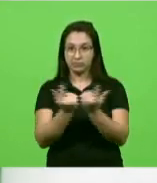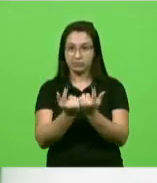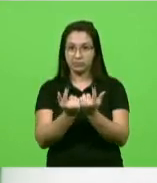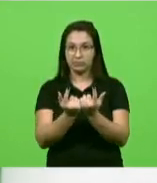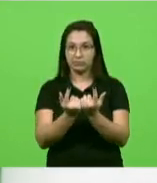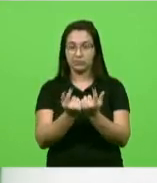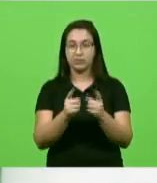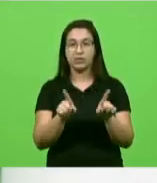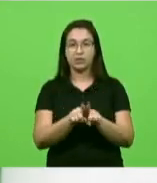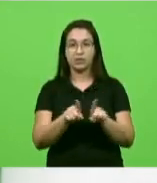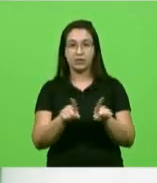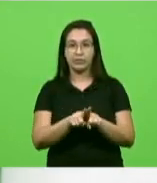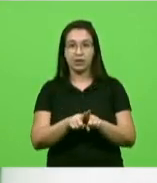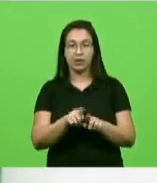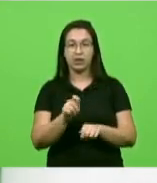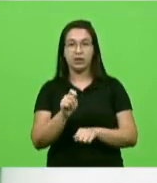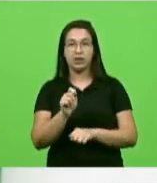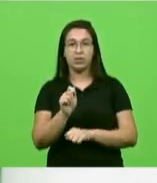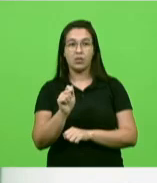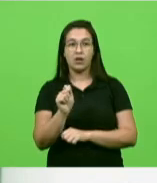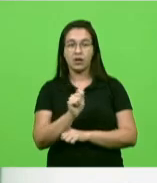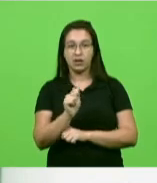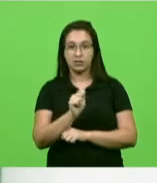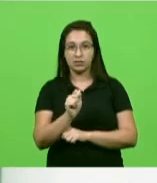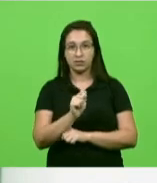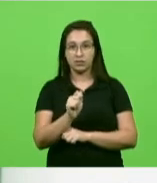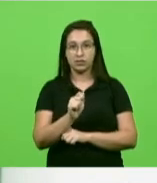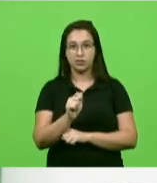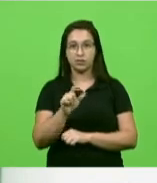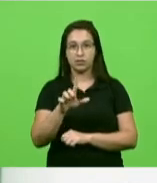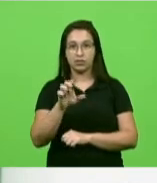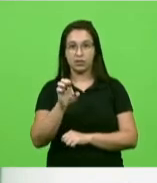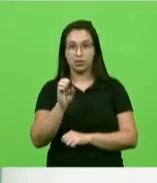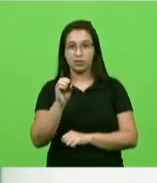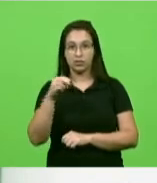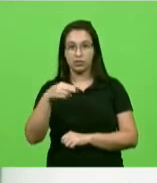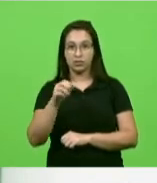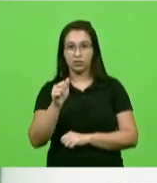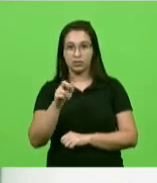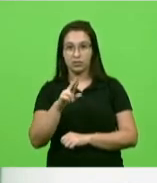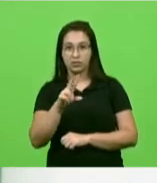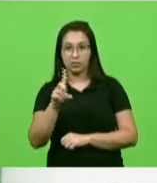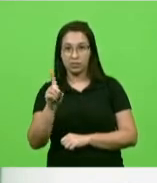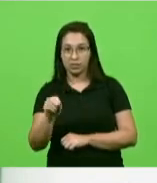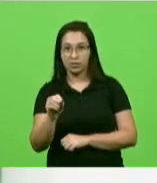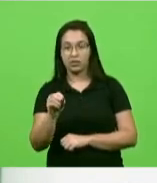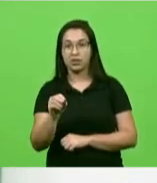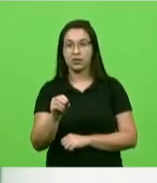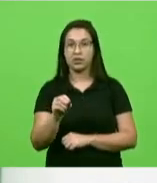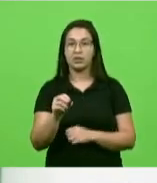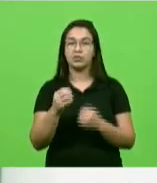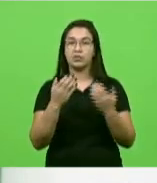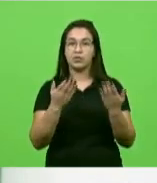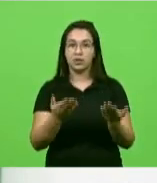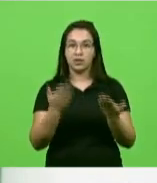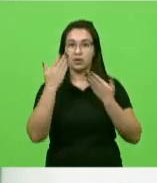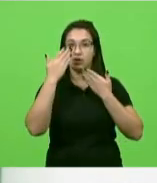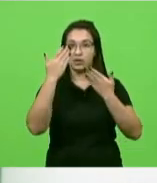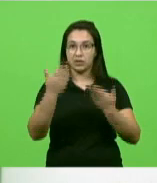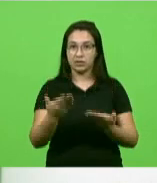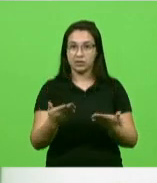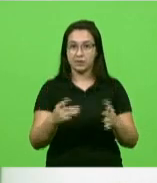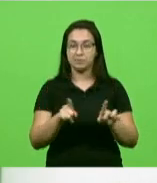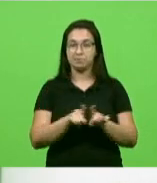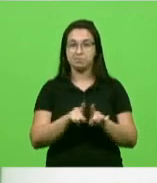o assessor Leonardo Lorenzetti, diretor legislativo, também, em seu nome, agradecer a todos